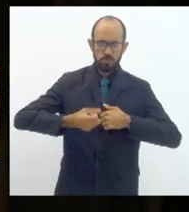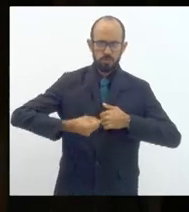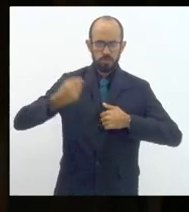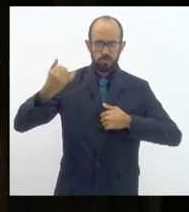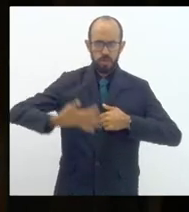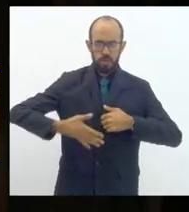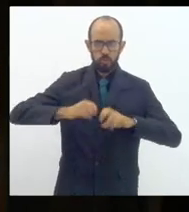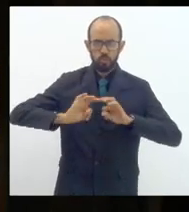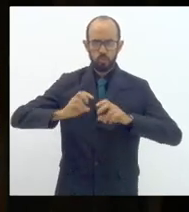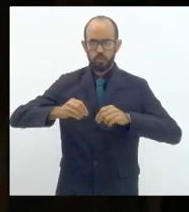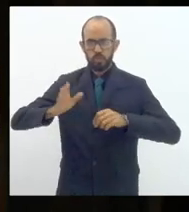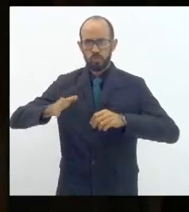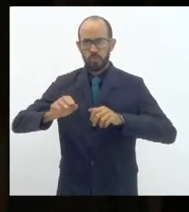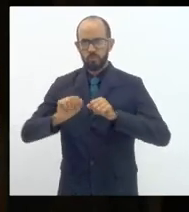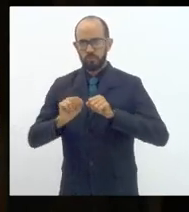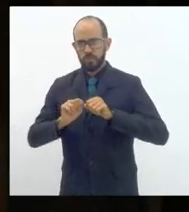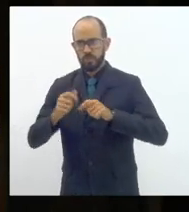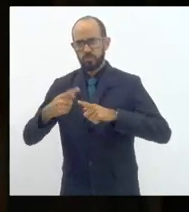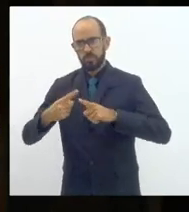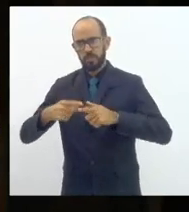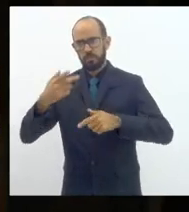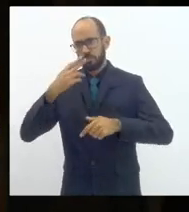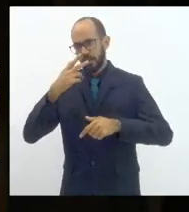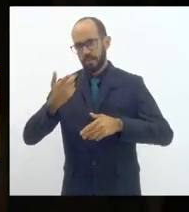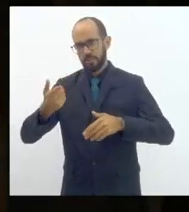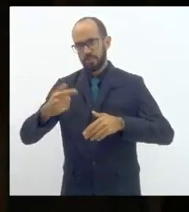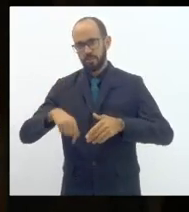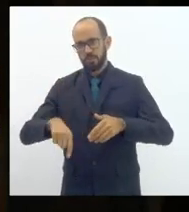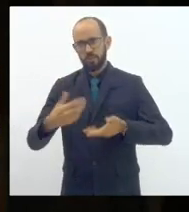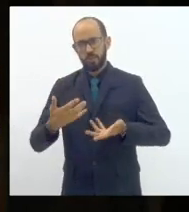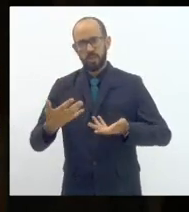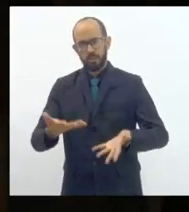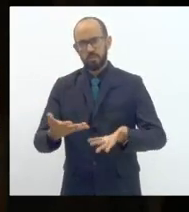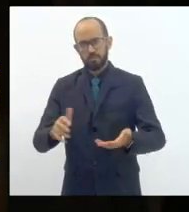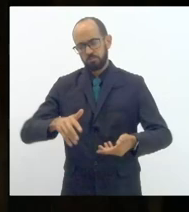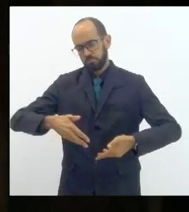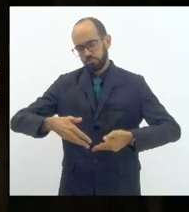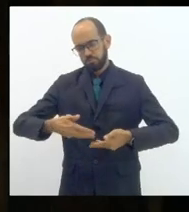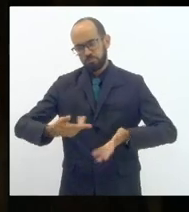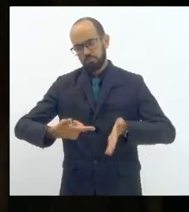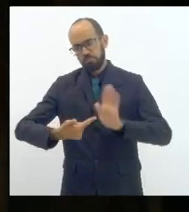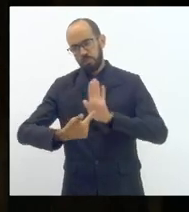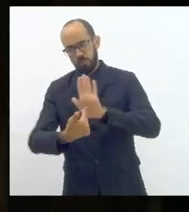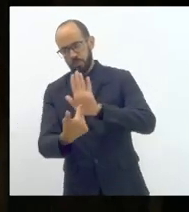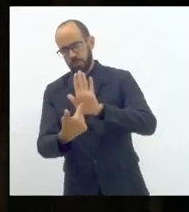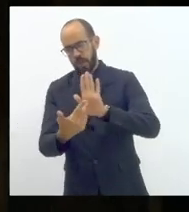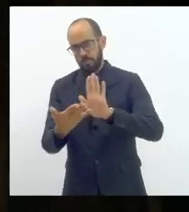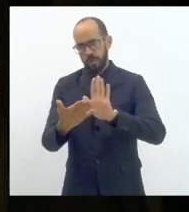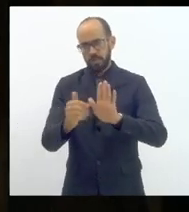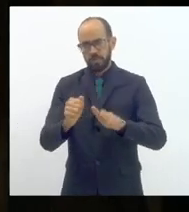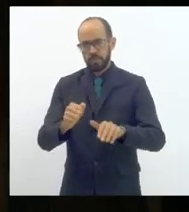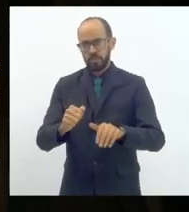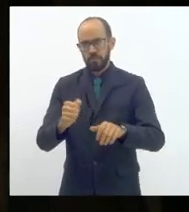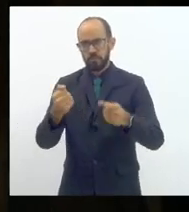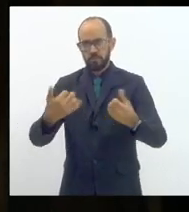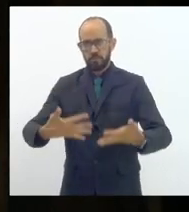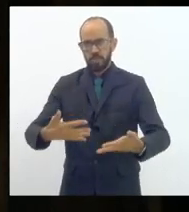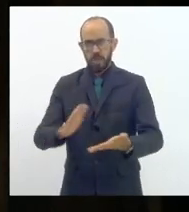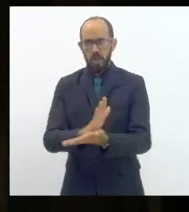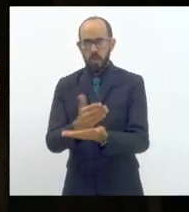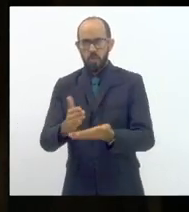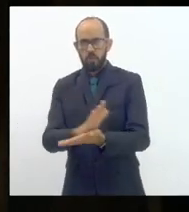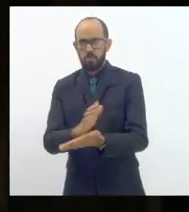isso, porque normalmente parece que estou querendo me parecer e tal. Mas eu vou falar algumas coisas que eu faço, só que não é